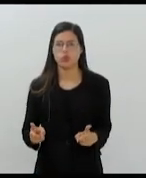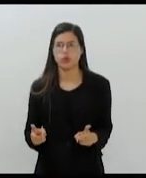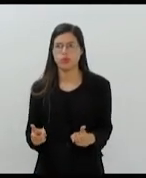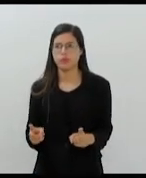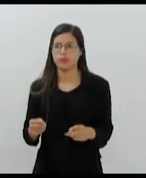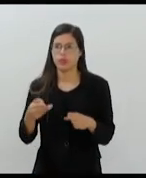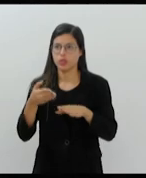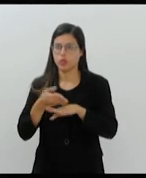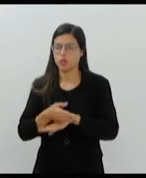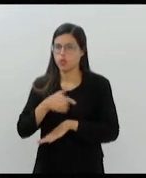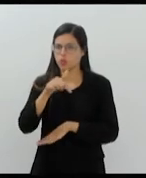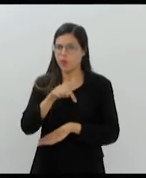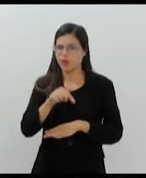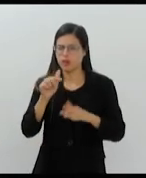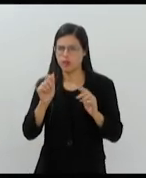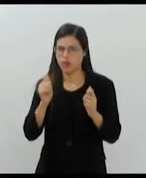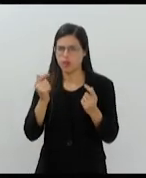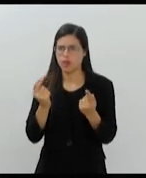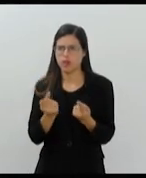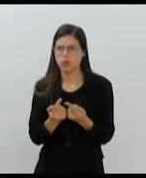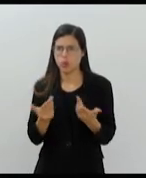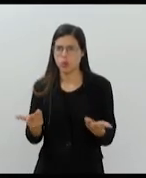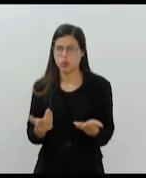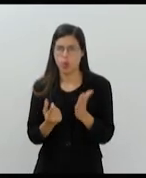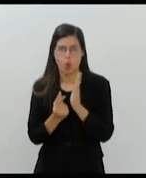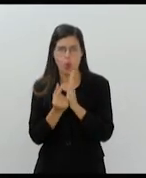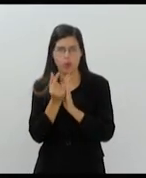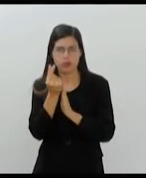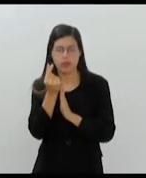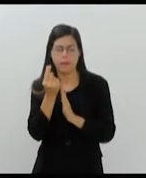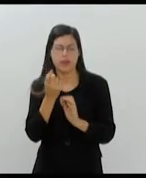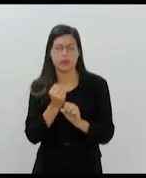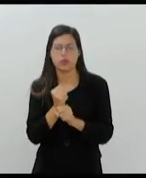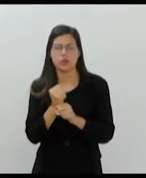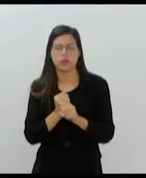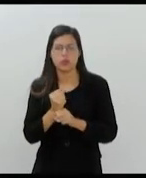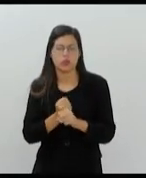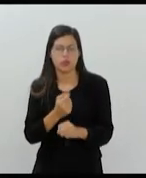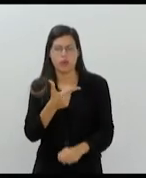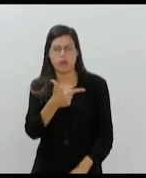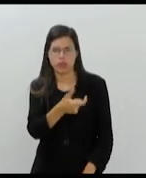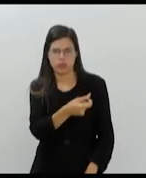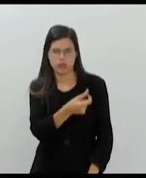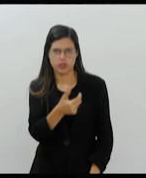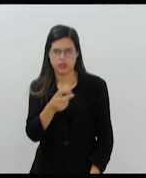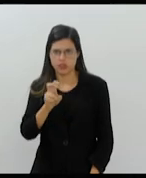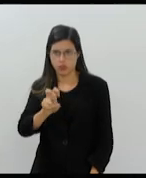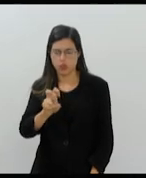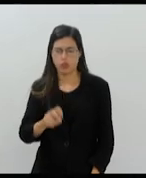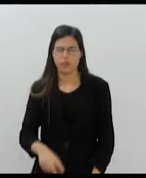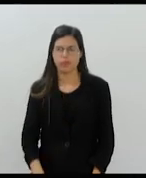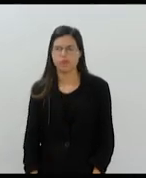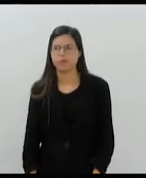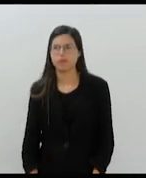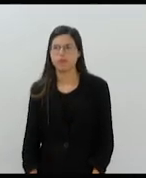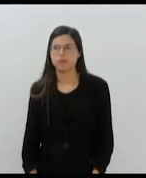casa hoje o orçamento para 2025.